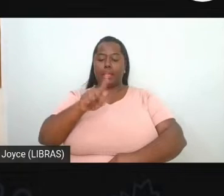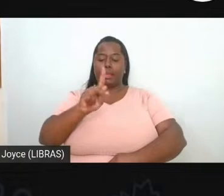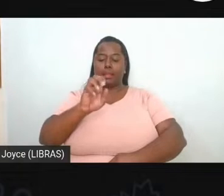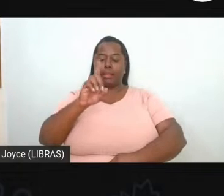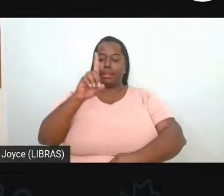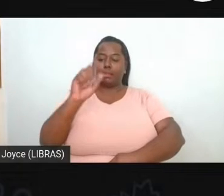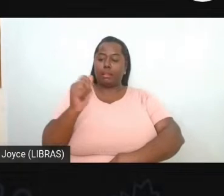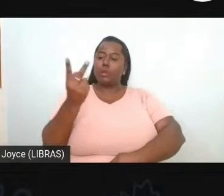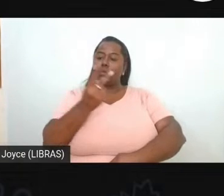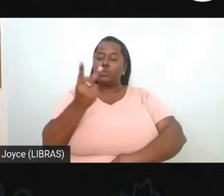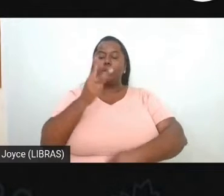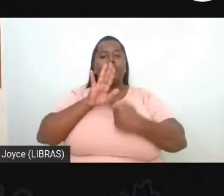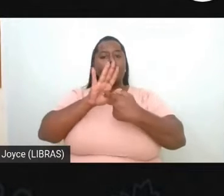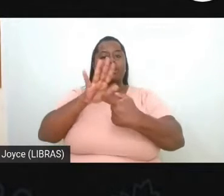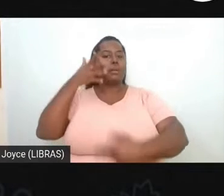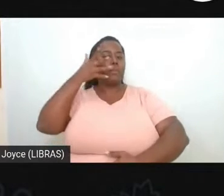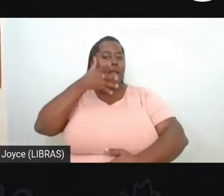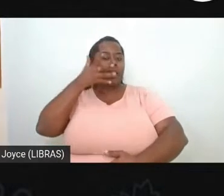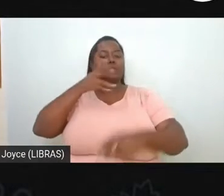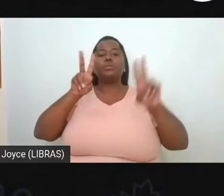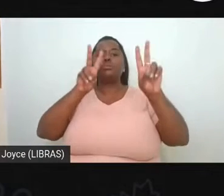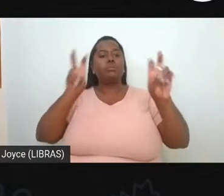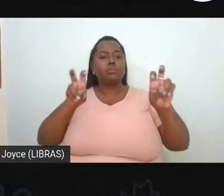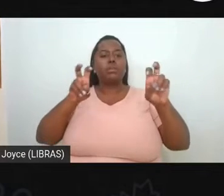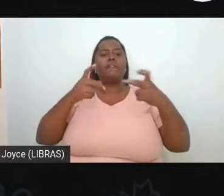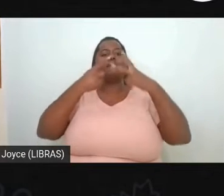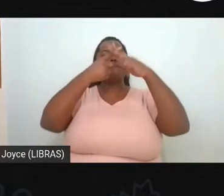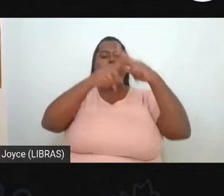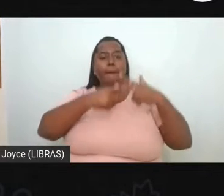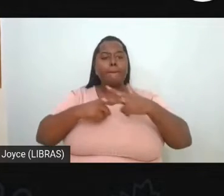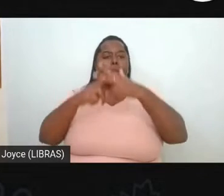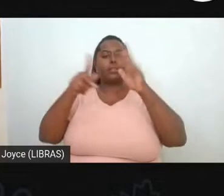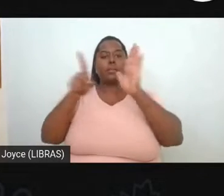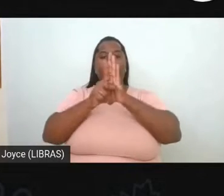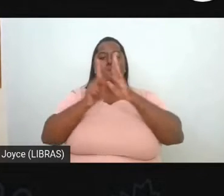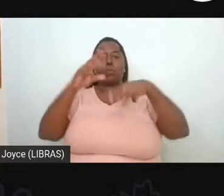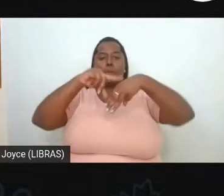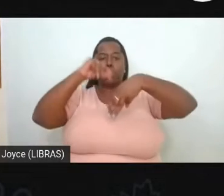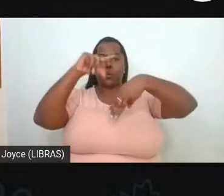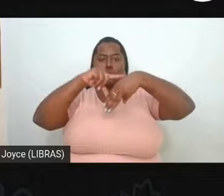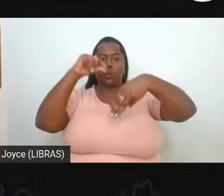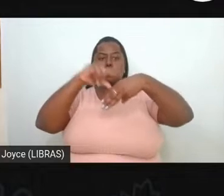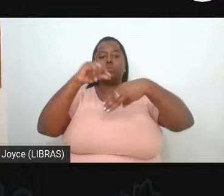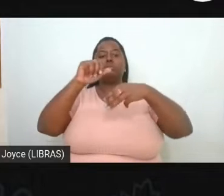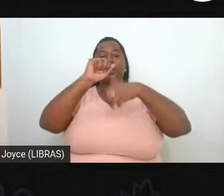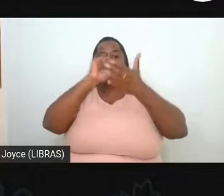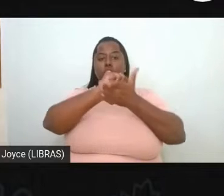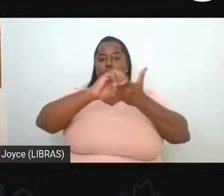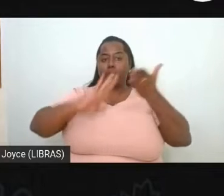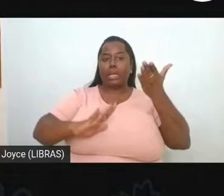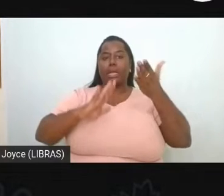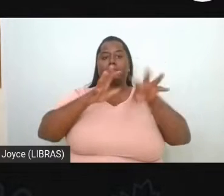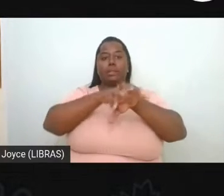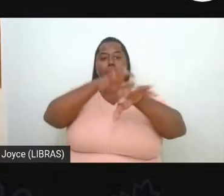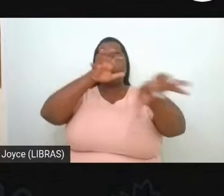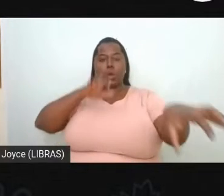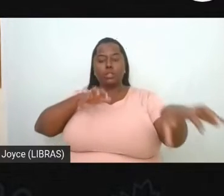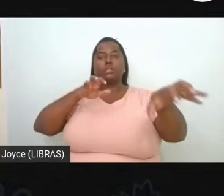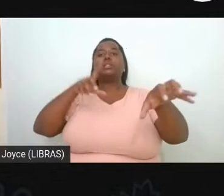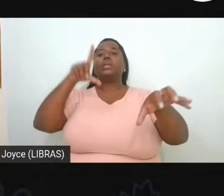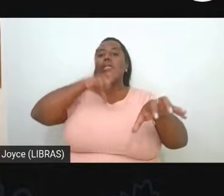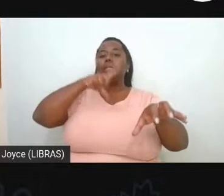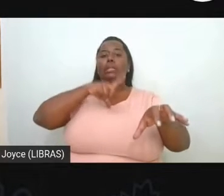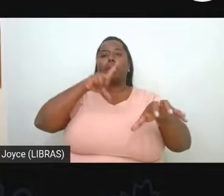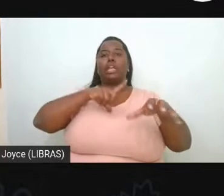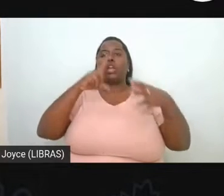a palestra intitulada Ferramentas do Moodle para atividades remotas com correção automática e